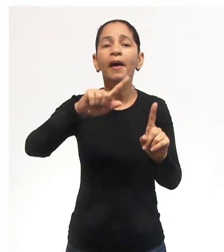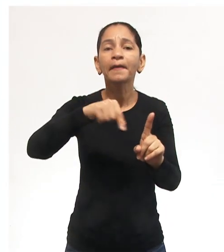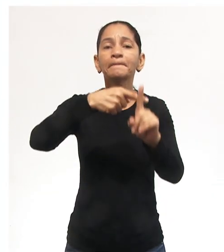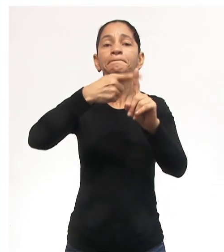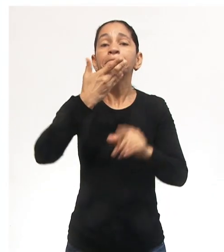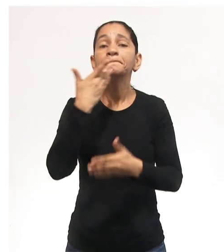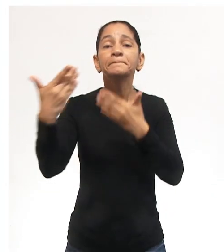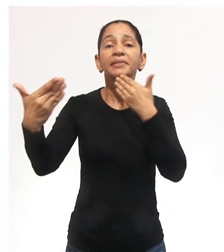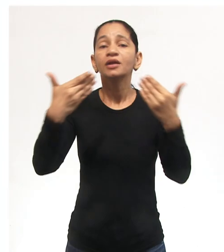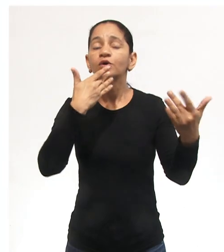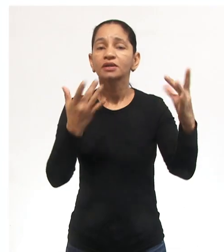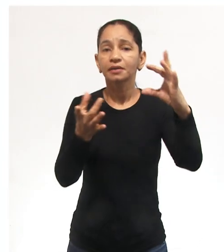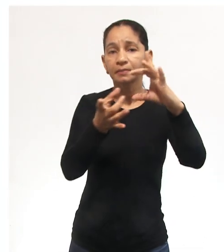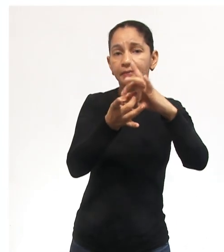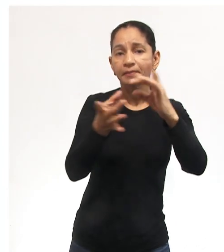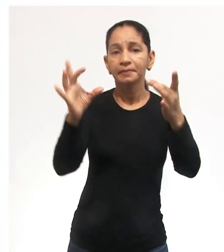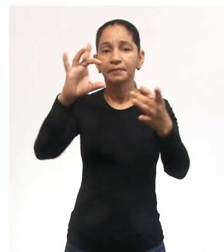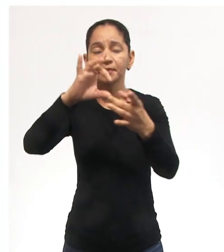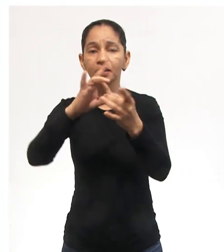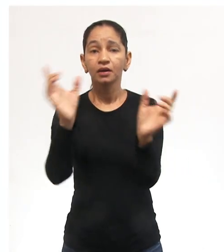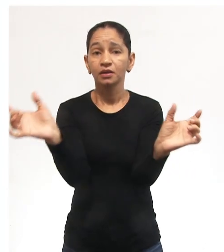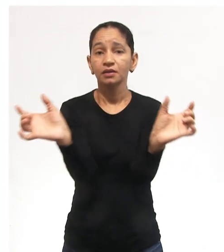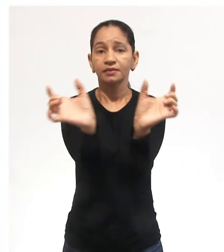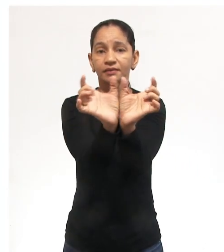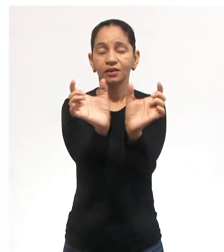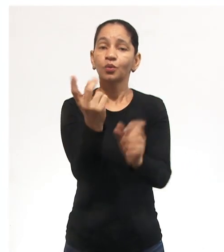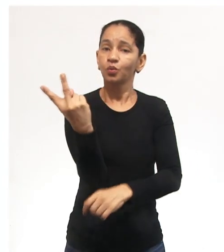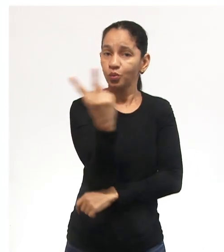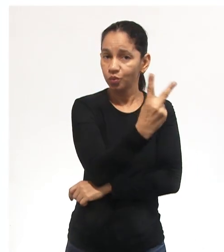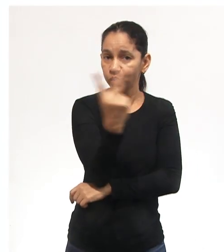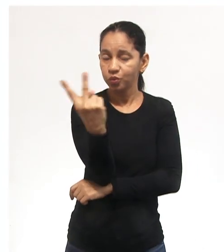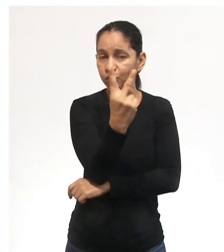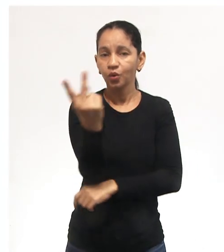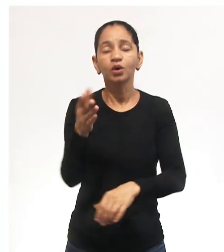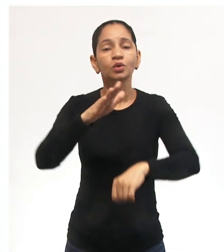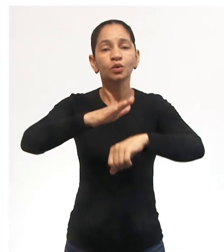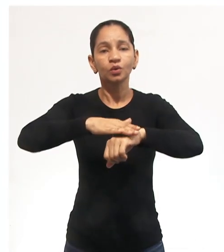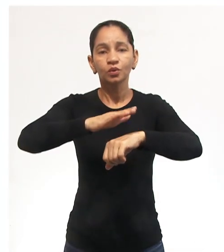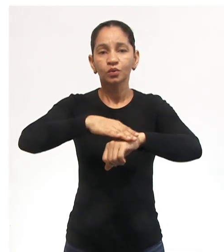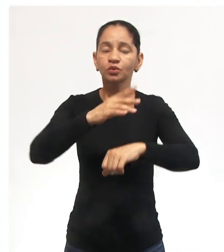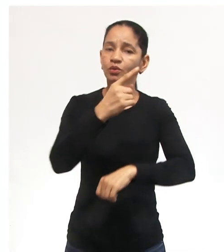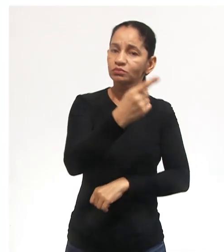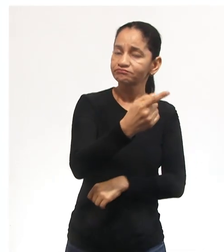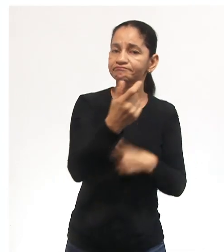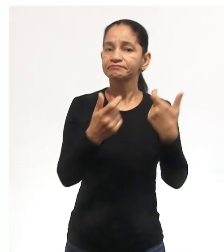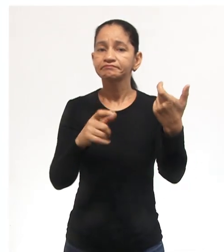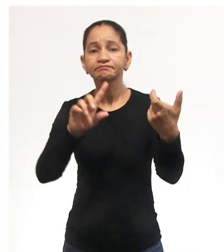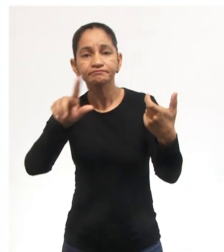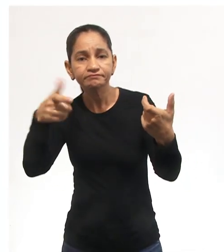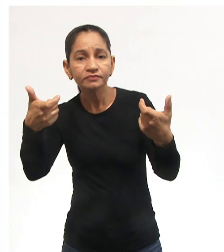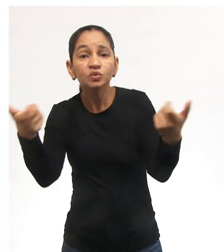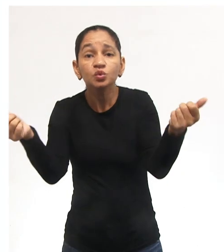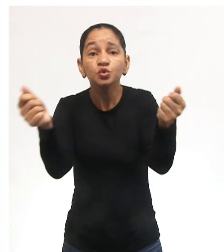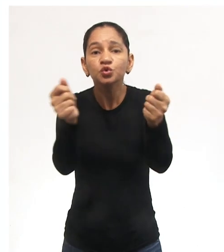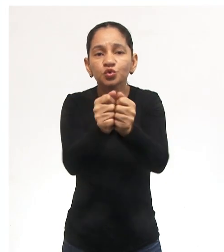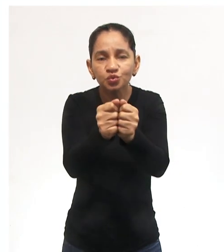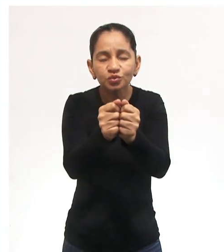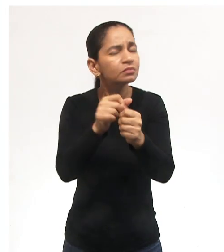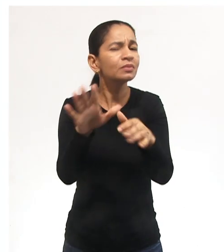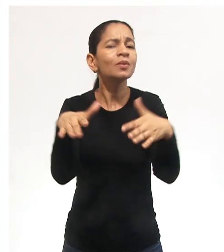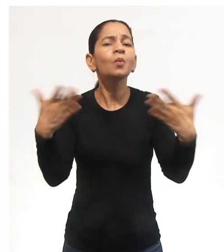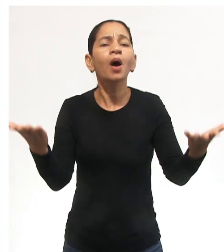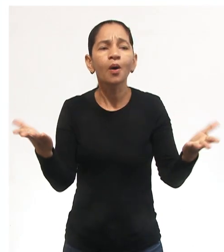da integração entre o e-commerce e um sistema para fazer essa automação, essa organização toda? O benefício